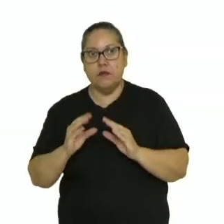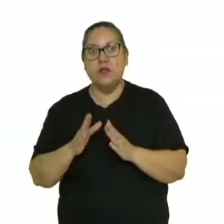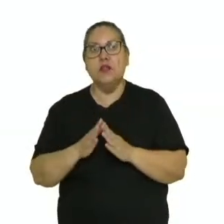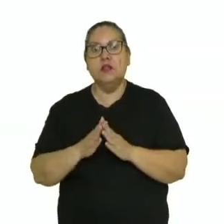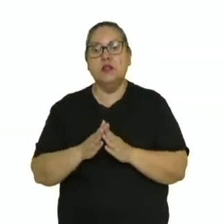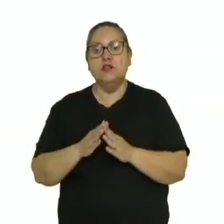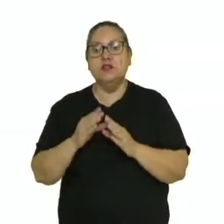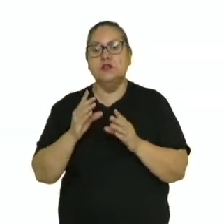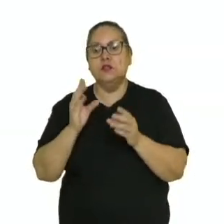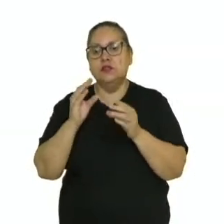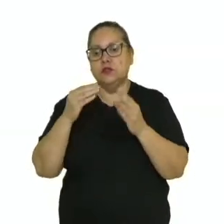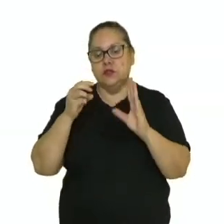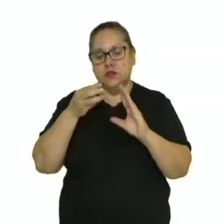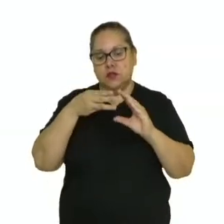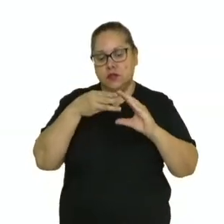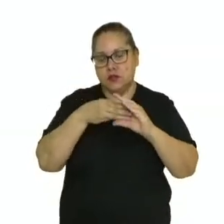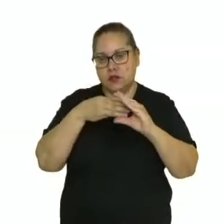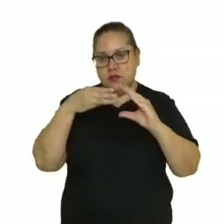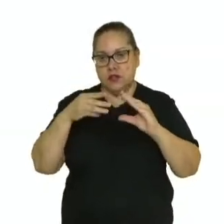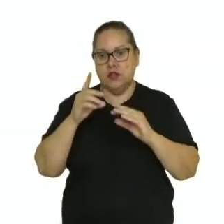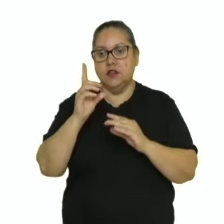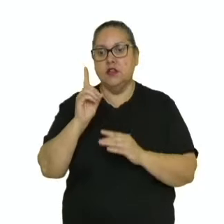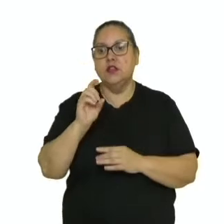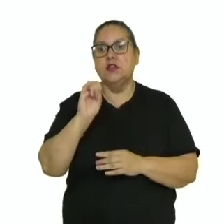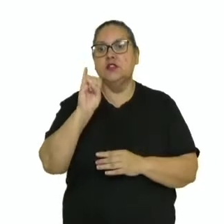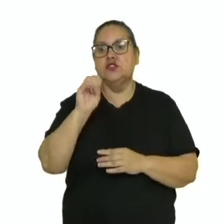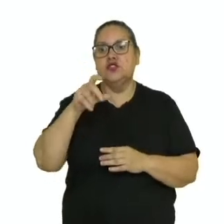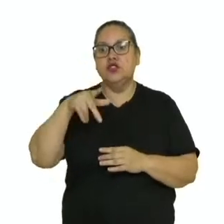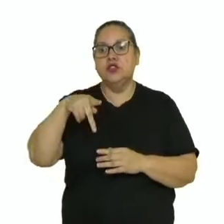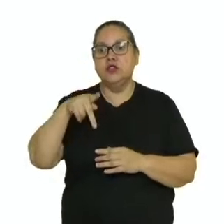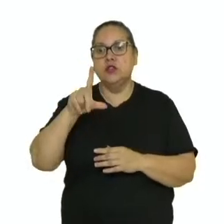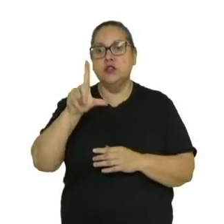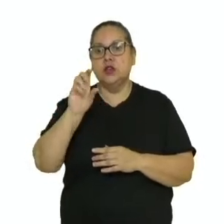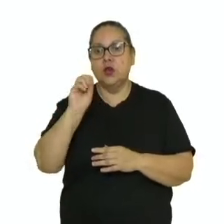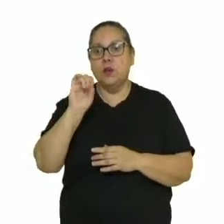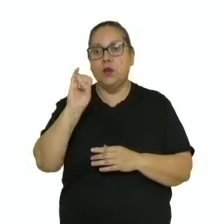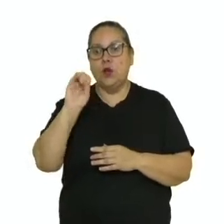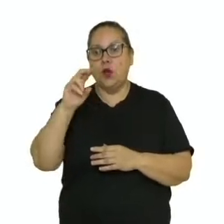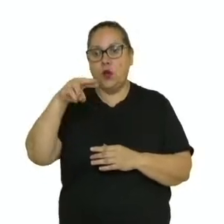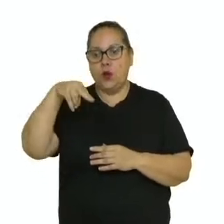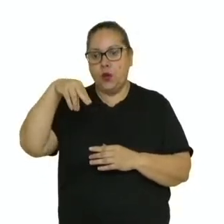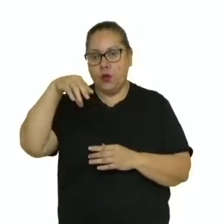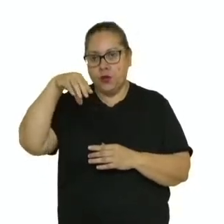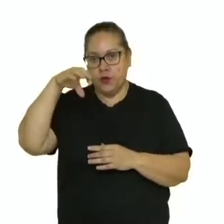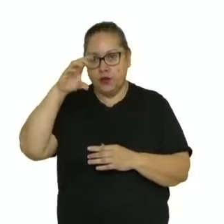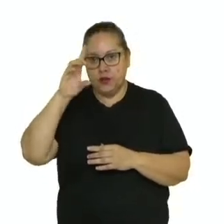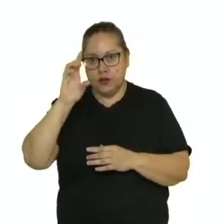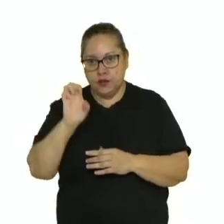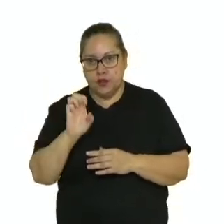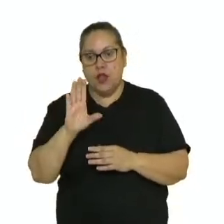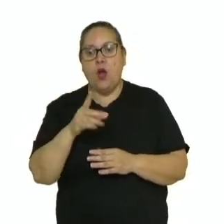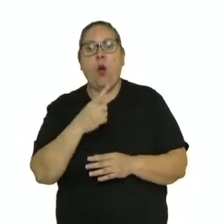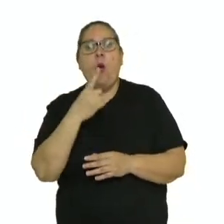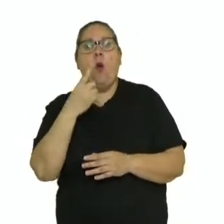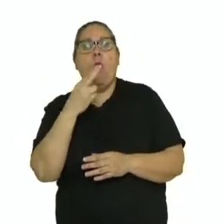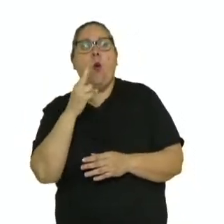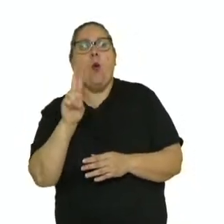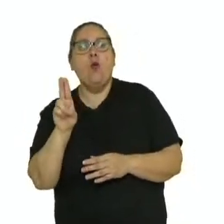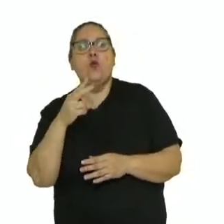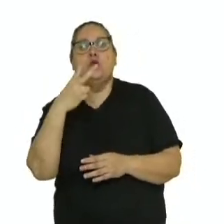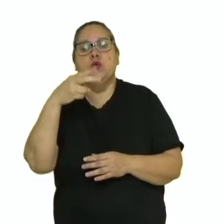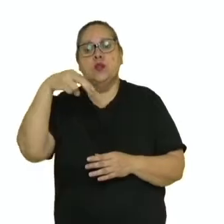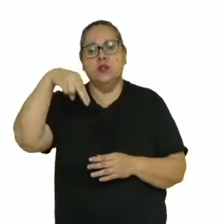células diploides. O que é uma célula diploide? Olha lá, diploide ou 2Ns. O que é isso? E depois vai virar